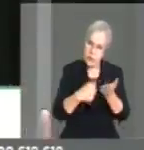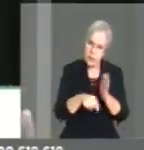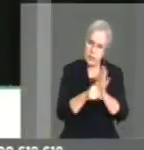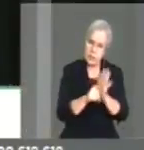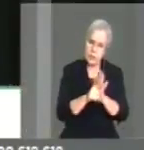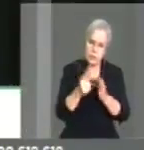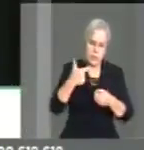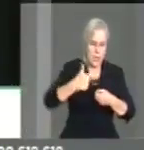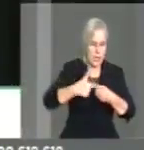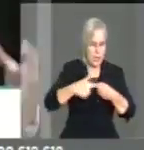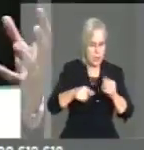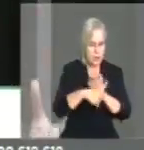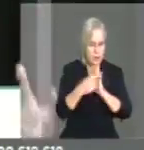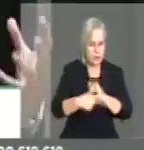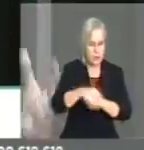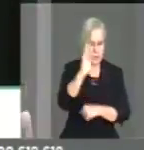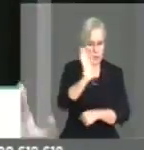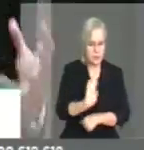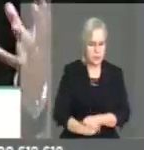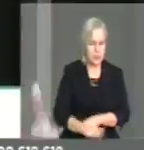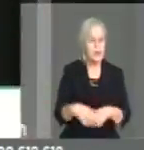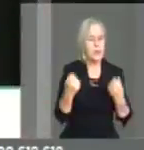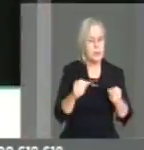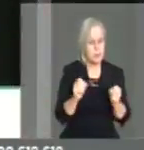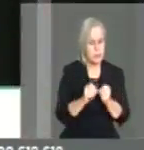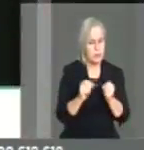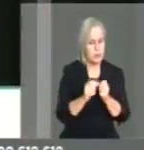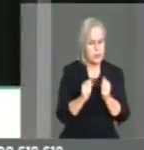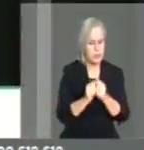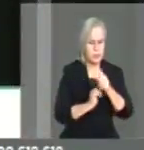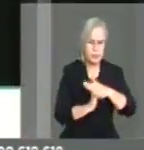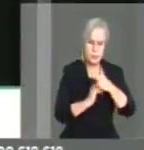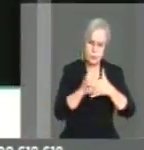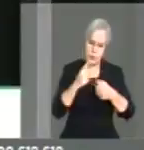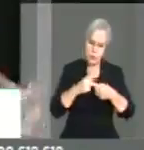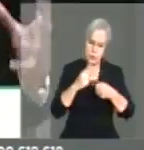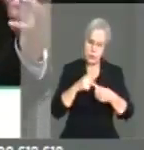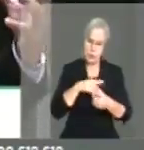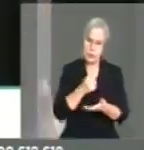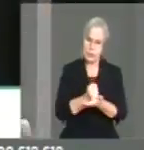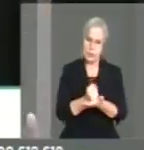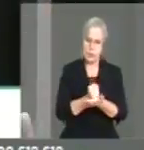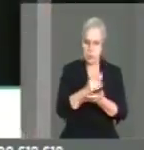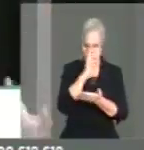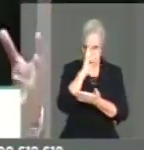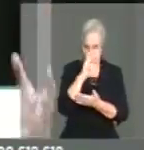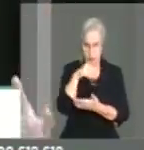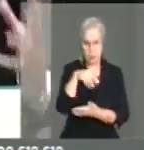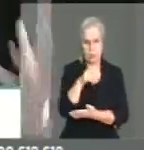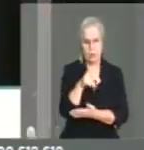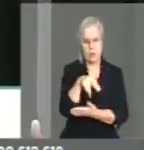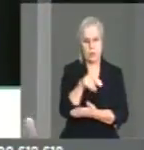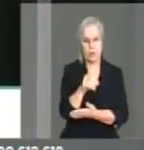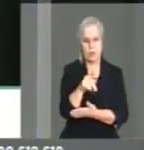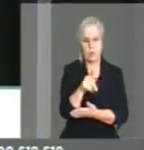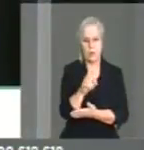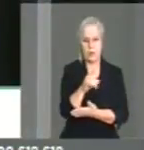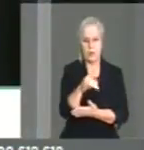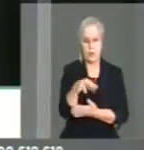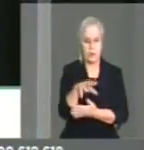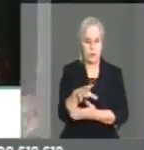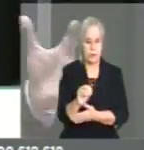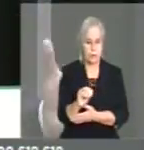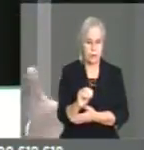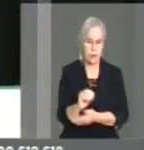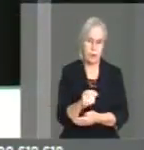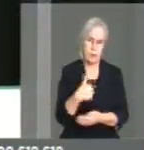da camada do pré-sal, e nós temos que fazer isso com a Petrobras tendo monopólio. Essa tentativa é a tentativa de entregar o nosso petróleo mais